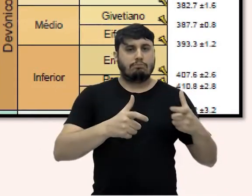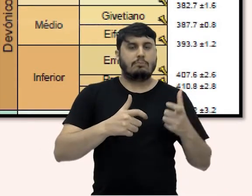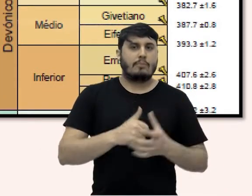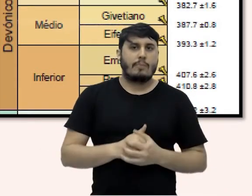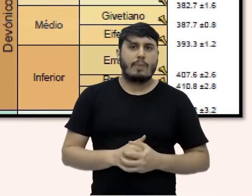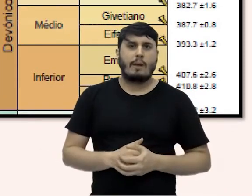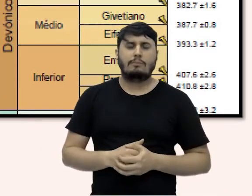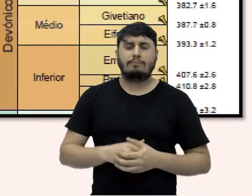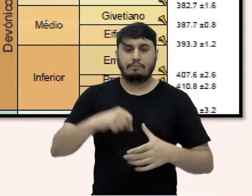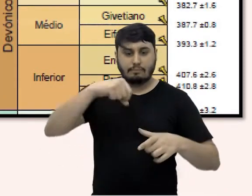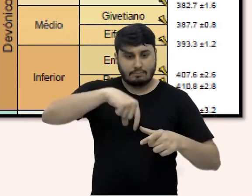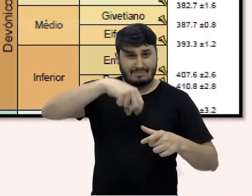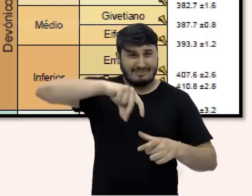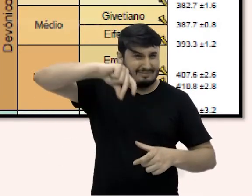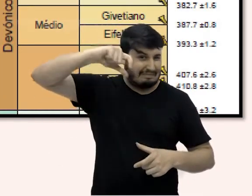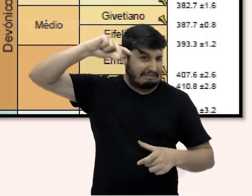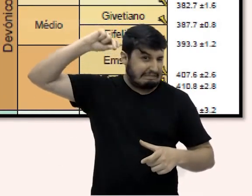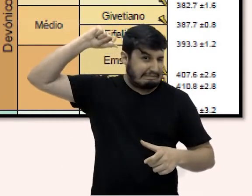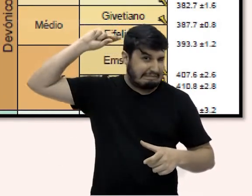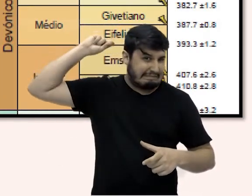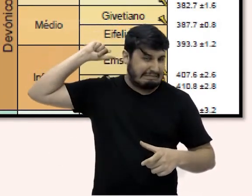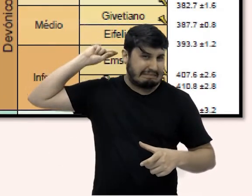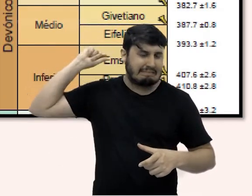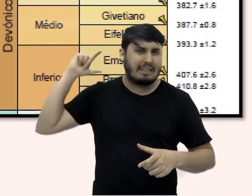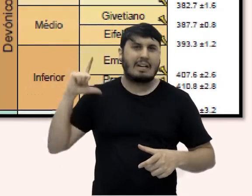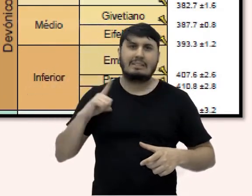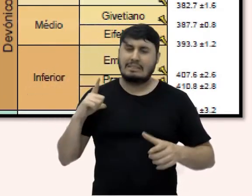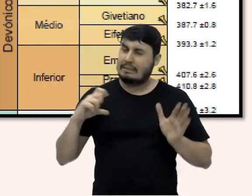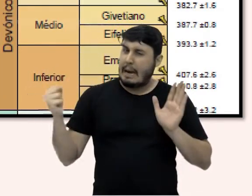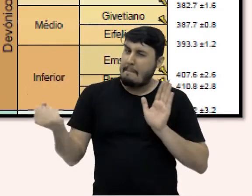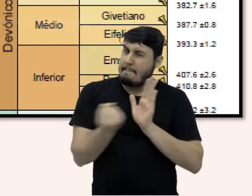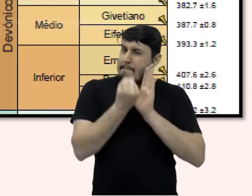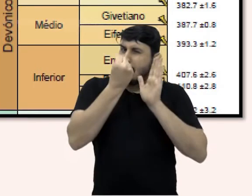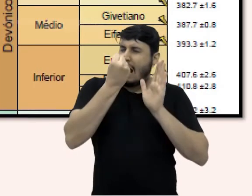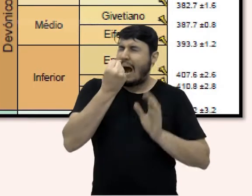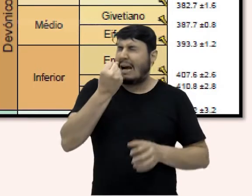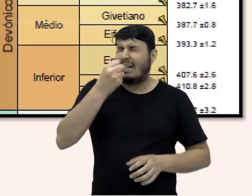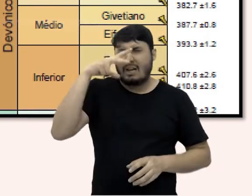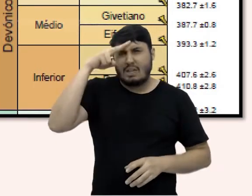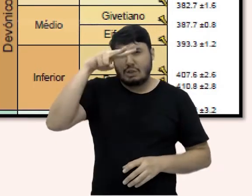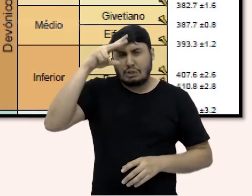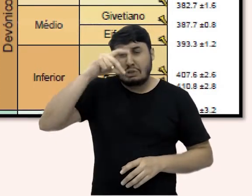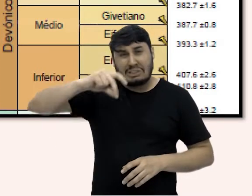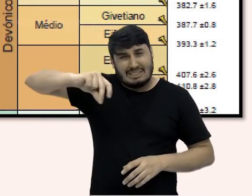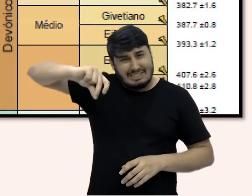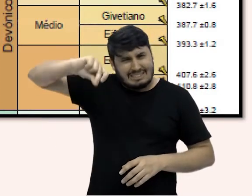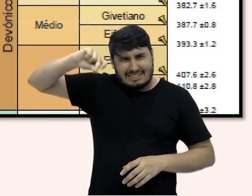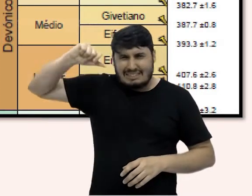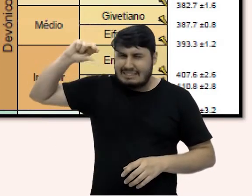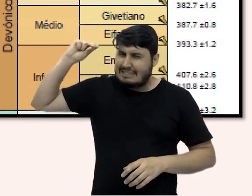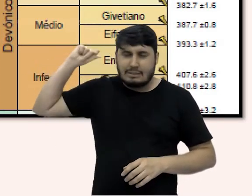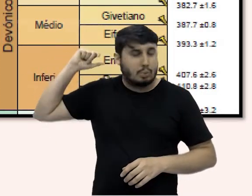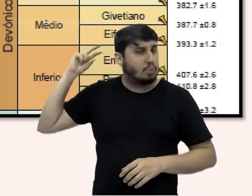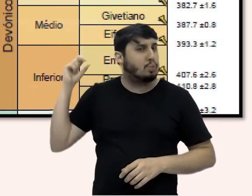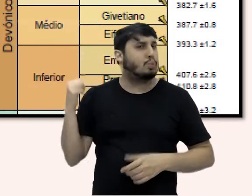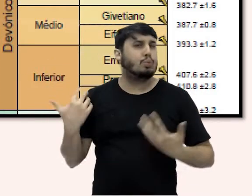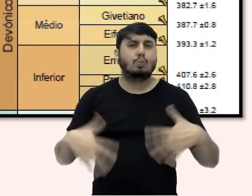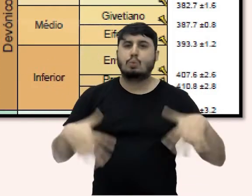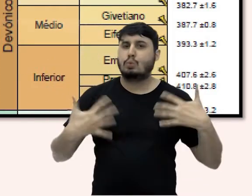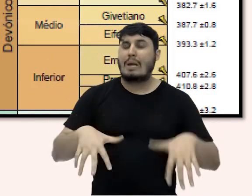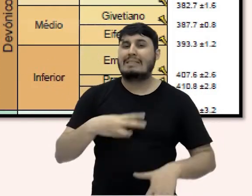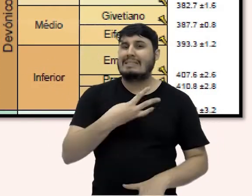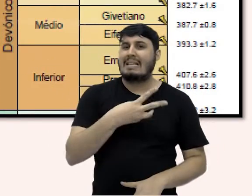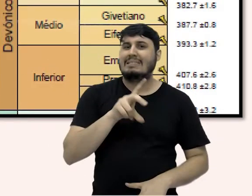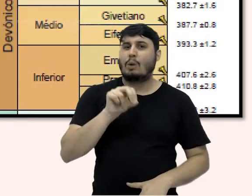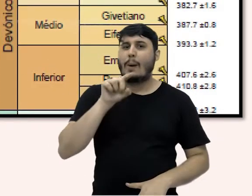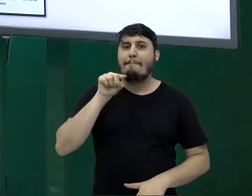antigas são datadas, cara, lá do Devoniano superior, quase 350 milhões de